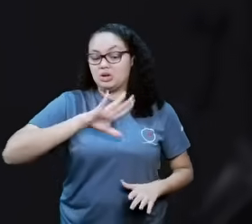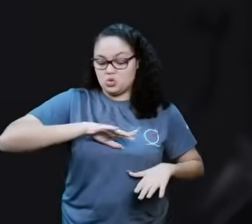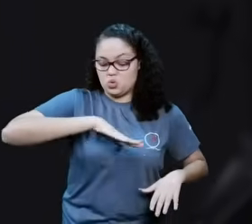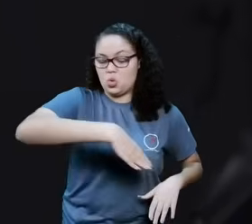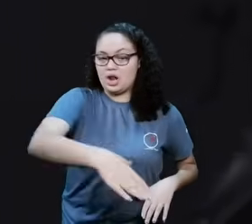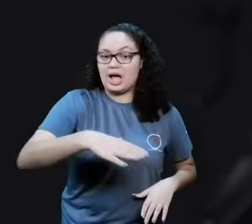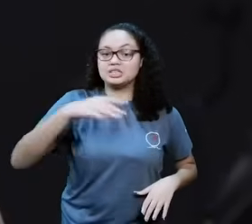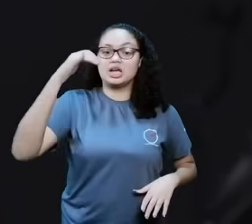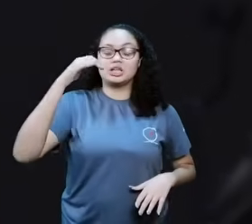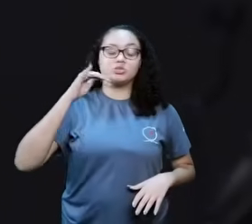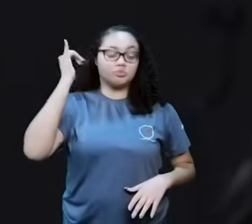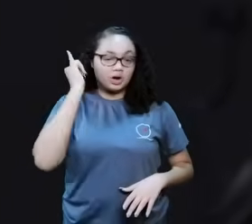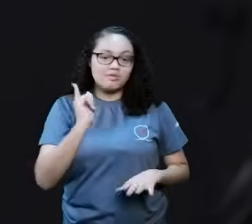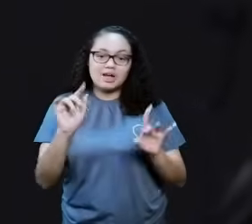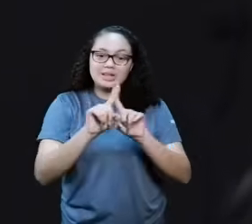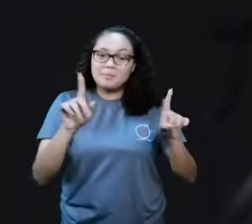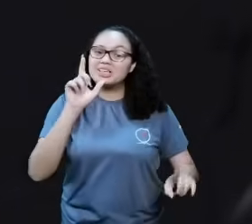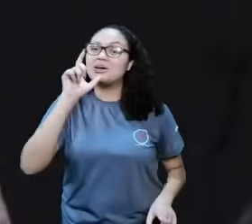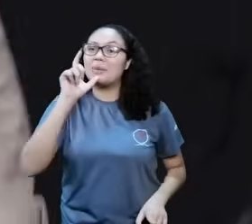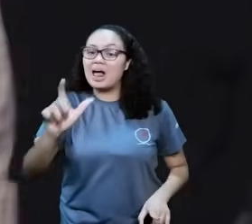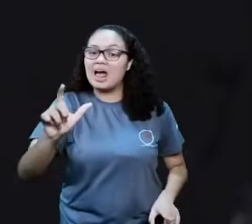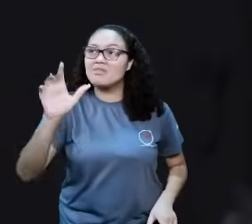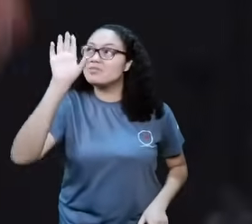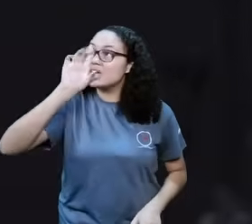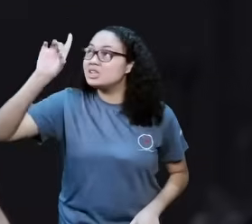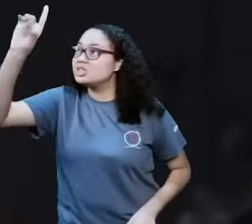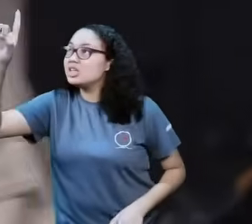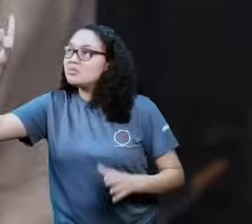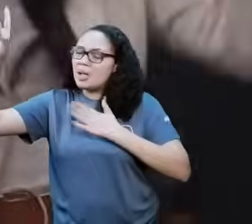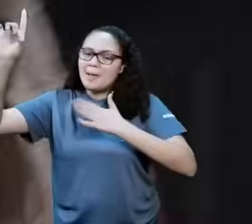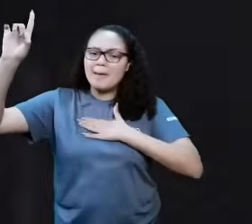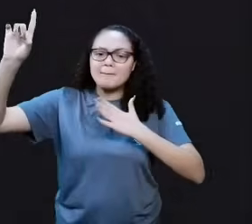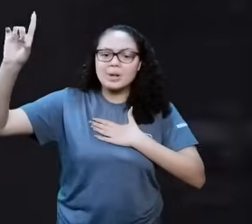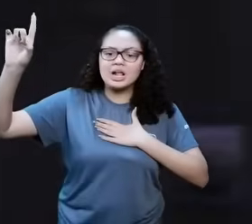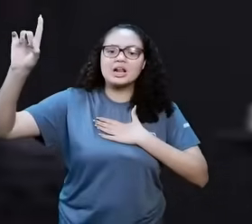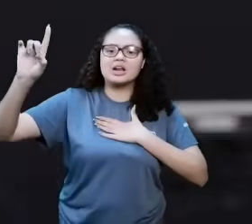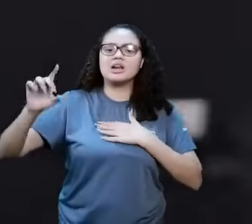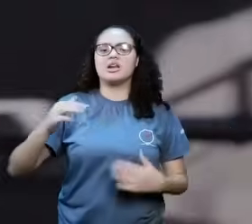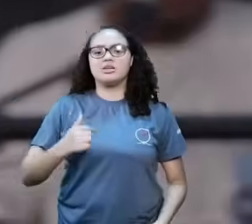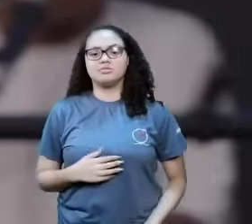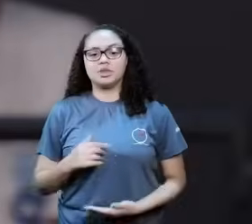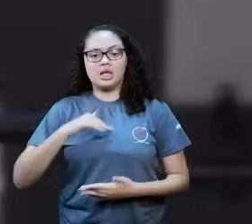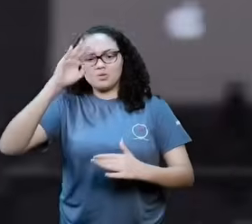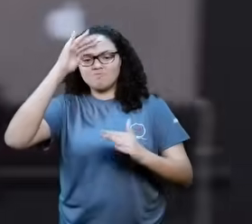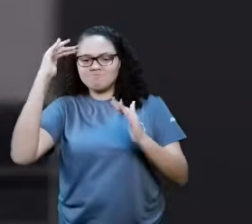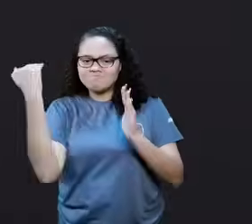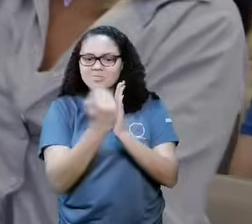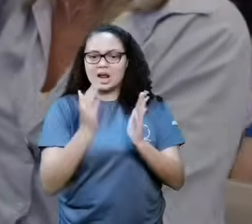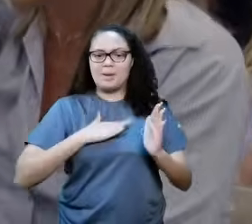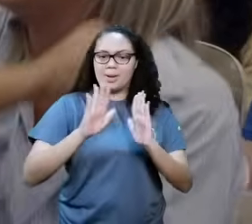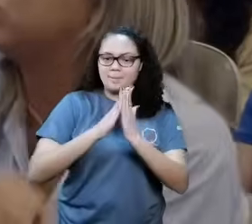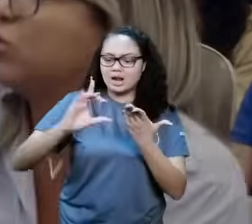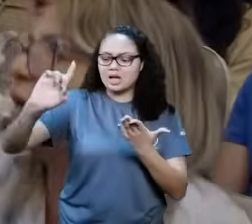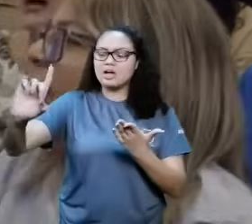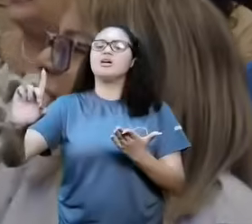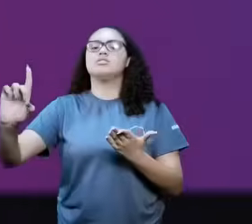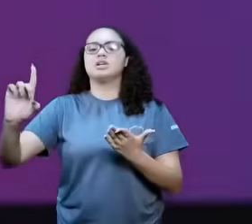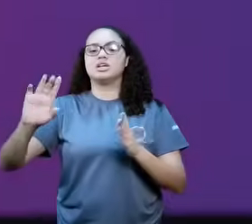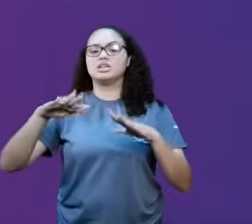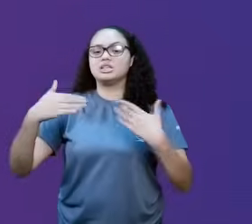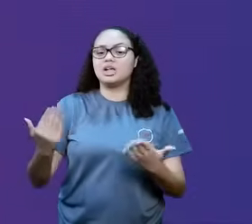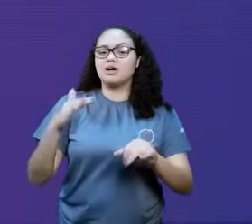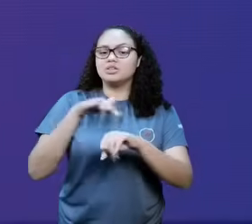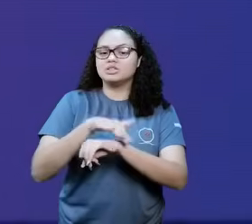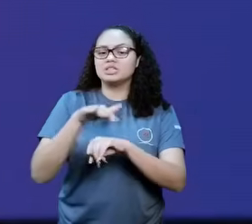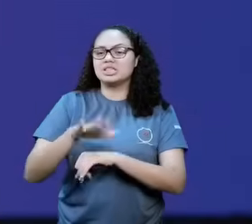do profeta, mas a palavra é minha, e eu velo para cumprir a minha palavra. Então nessa noite,